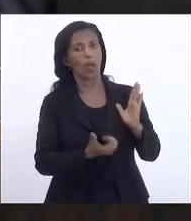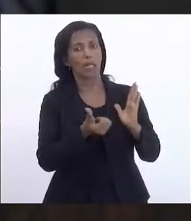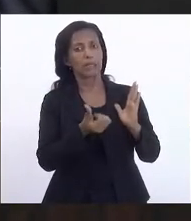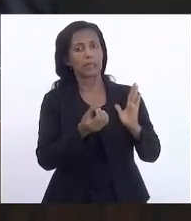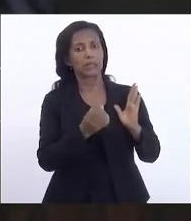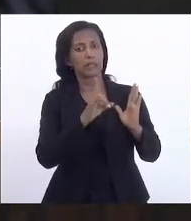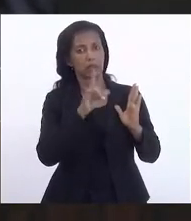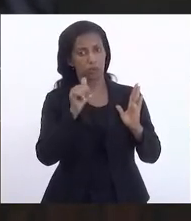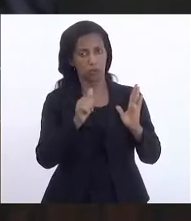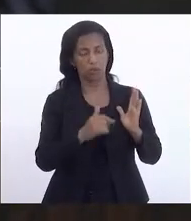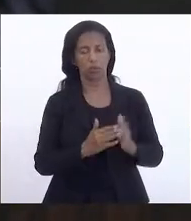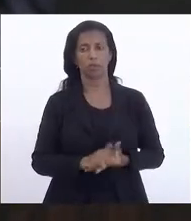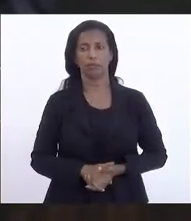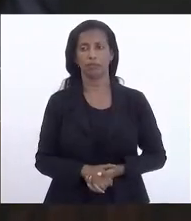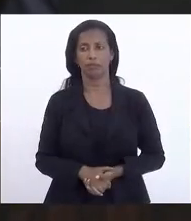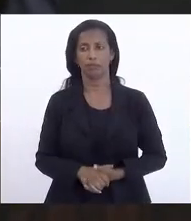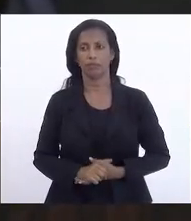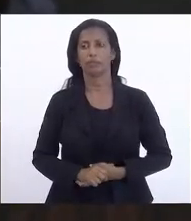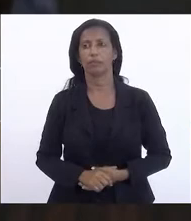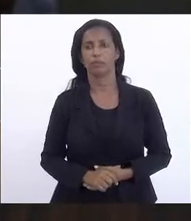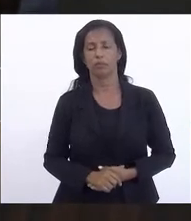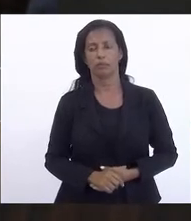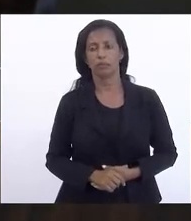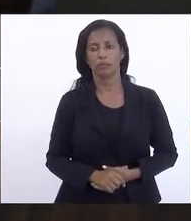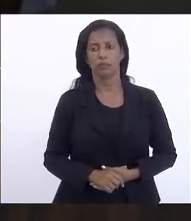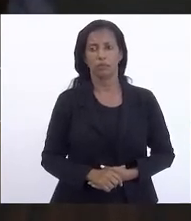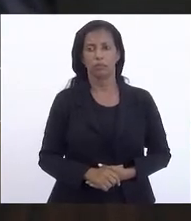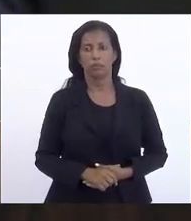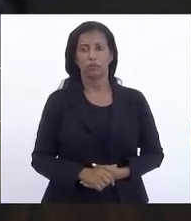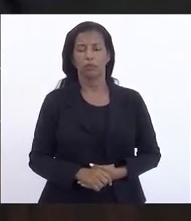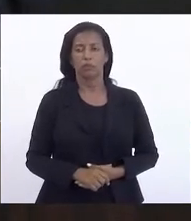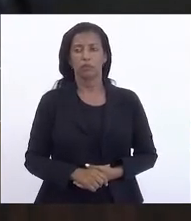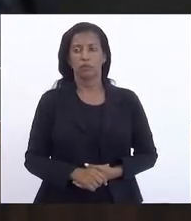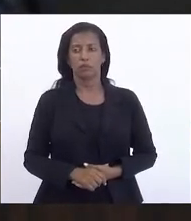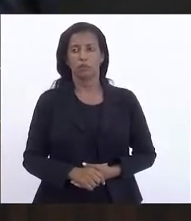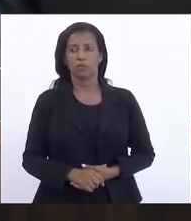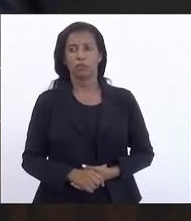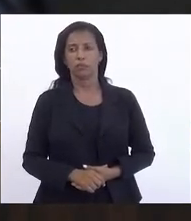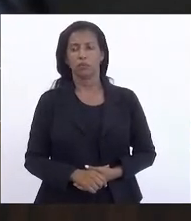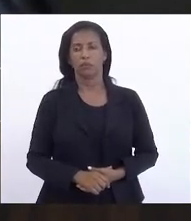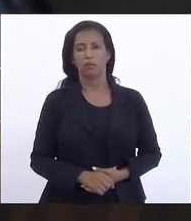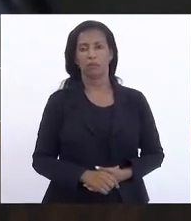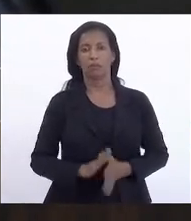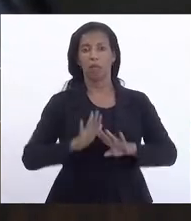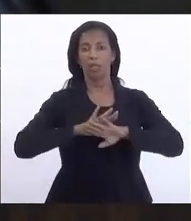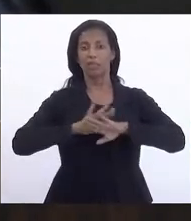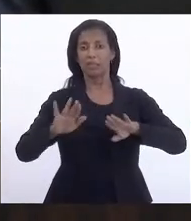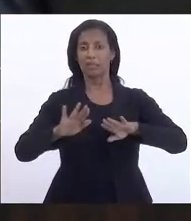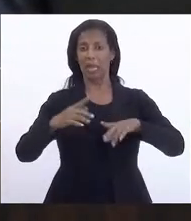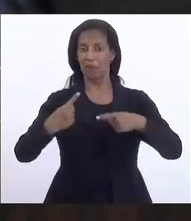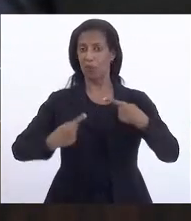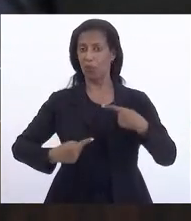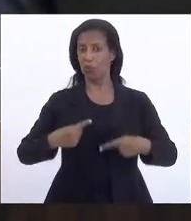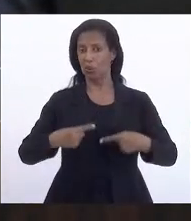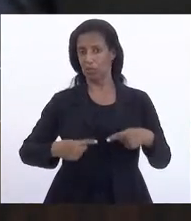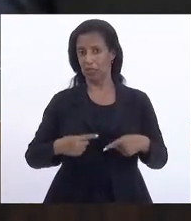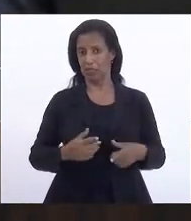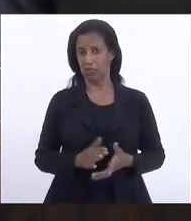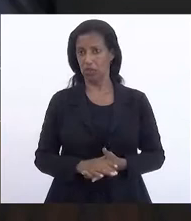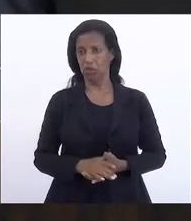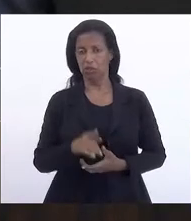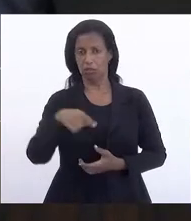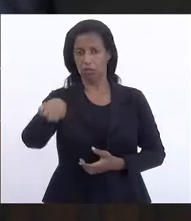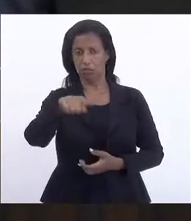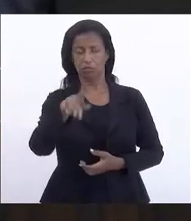úteis. Justo? Ok? Sem política, sem, vocês